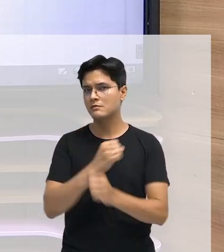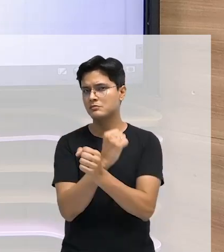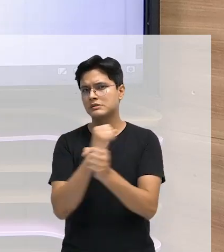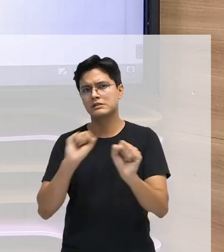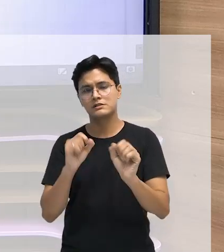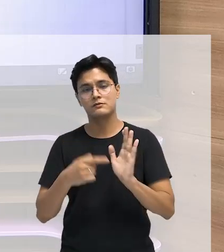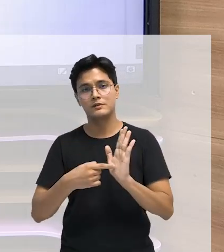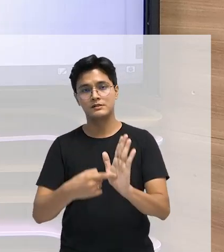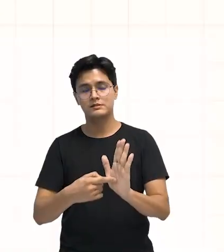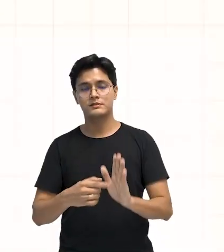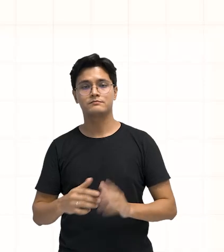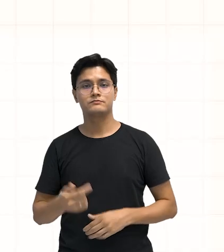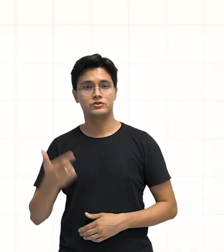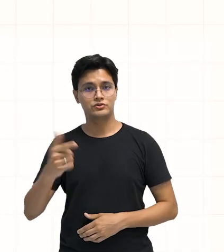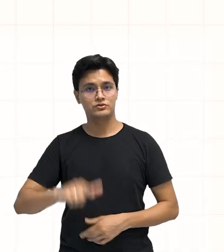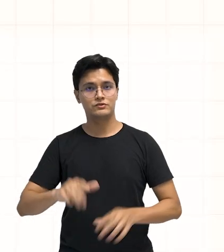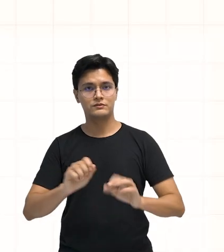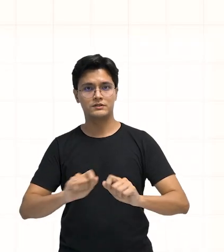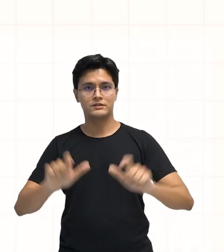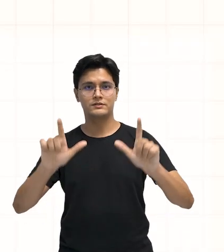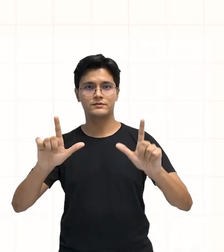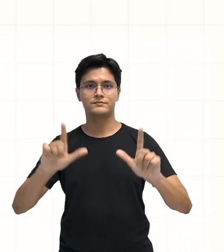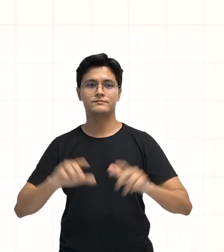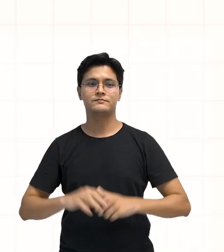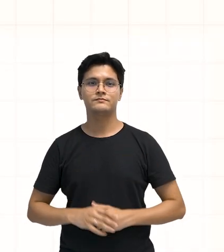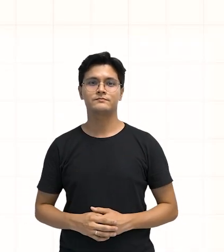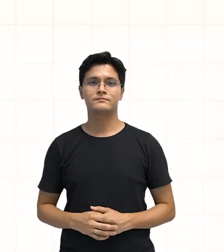beleza? Vamos voltar aqui para a nossa cartela.